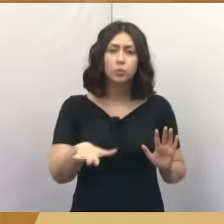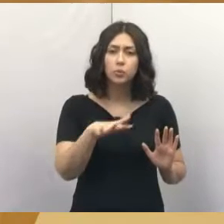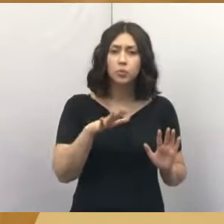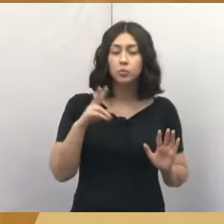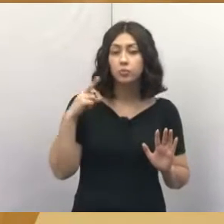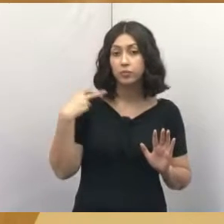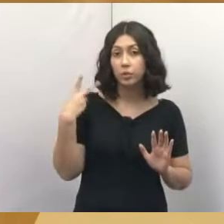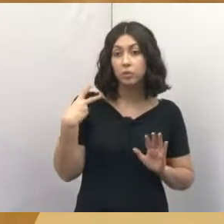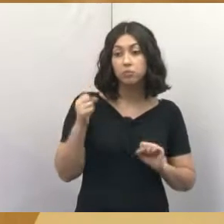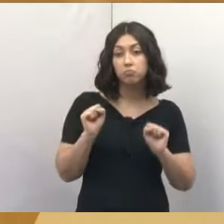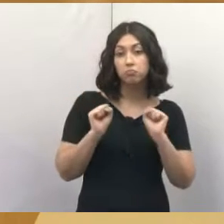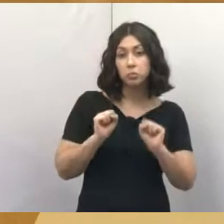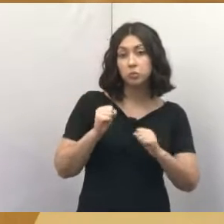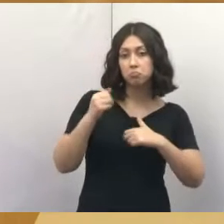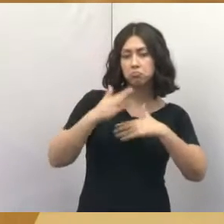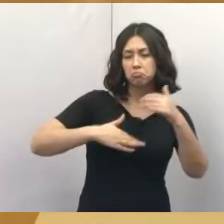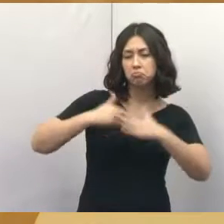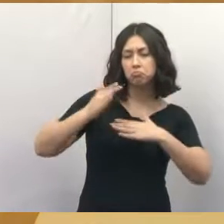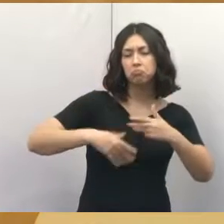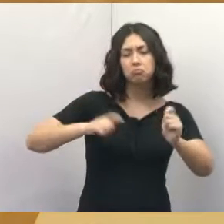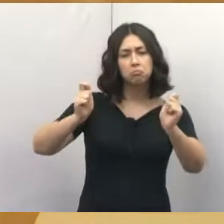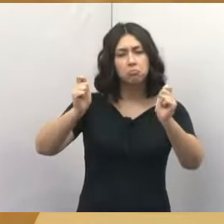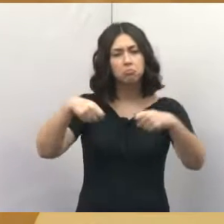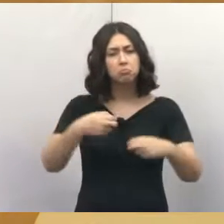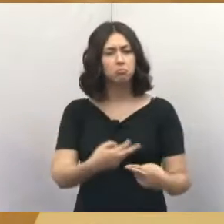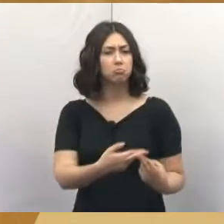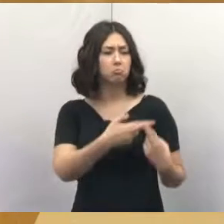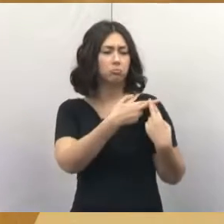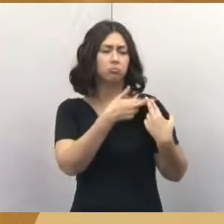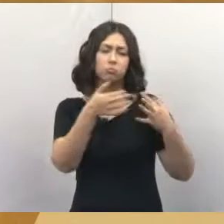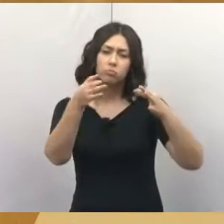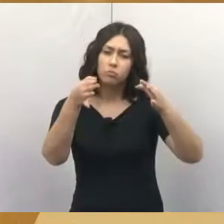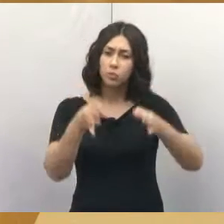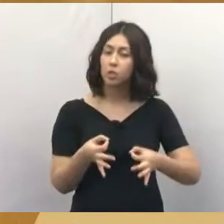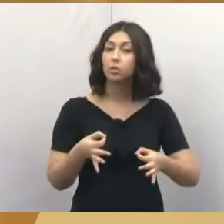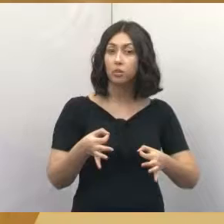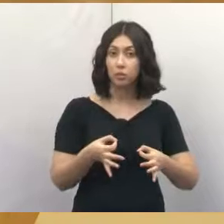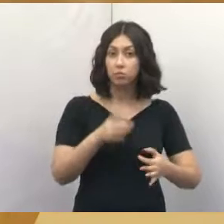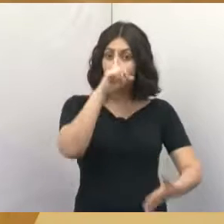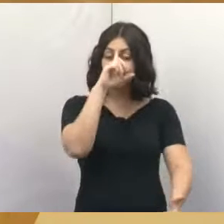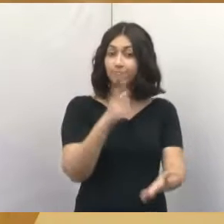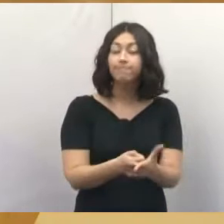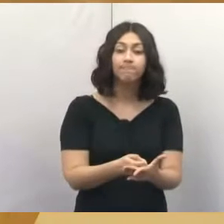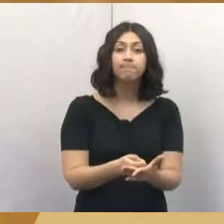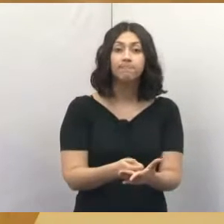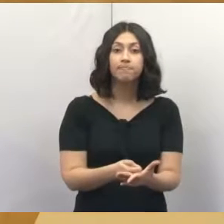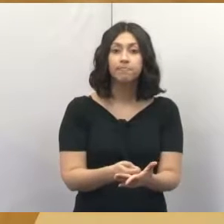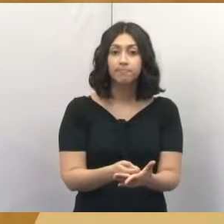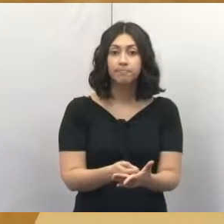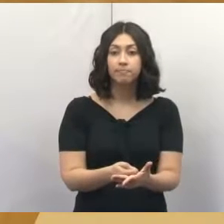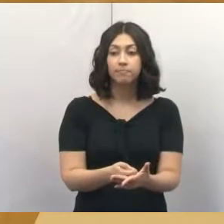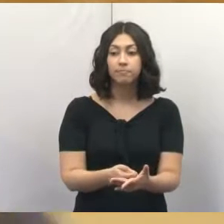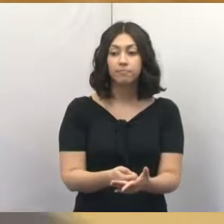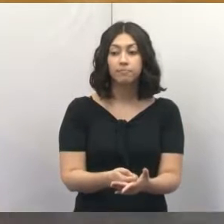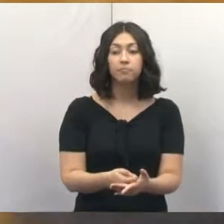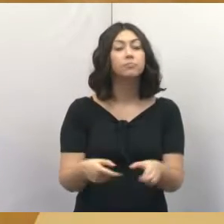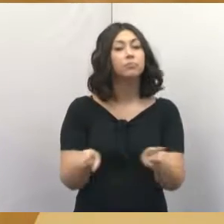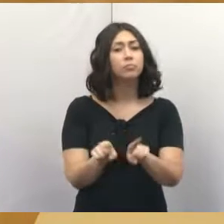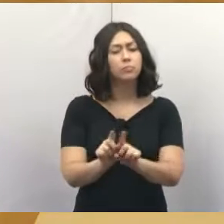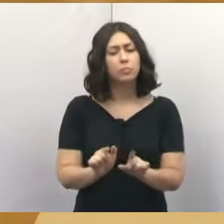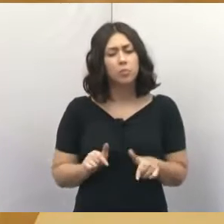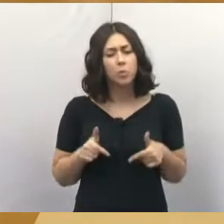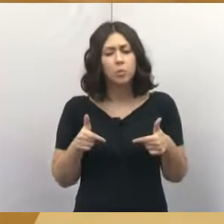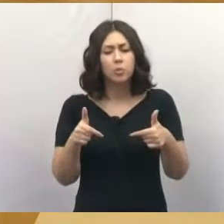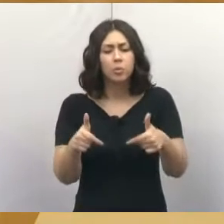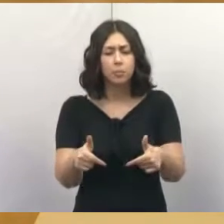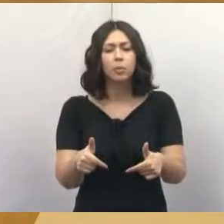atuar de maneira eficaz, responsável e coerente em suas decisões e